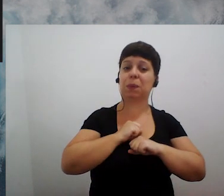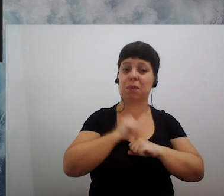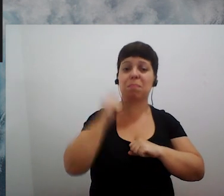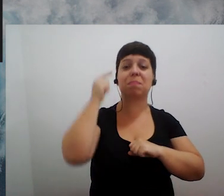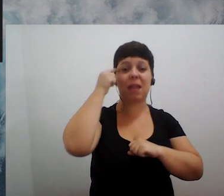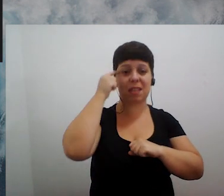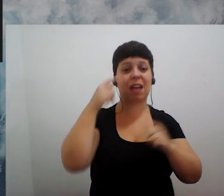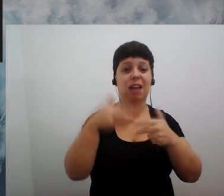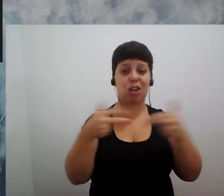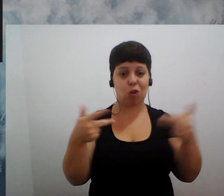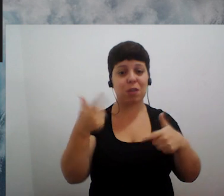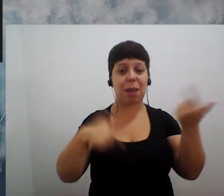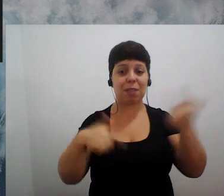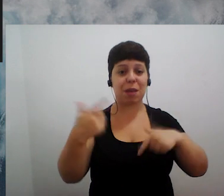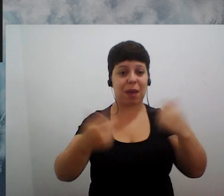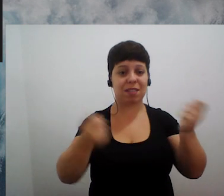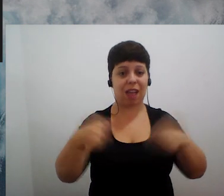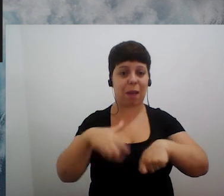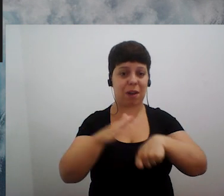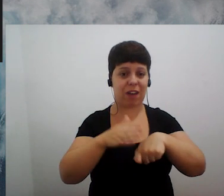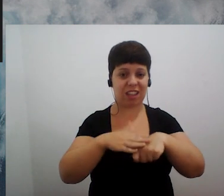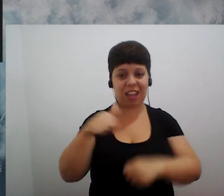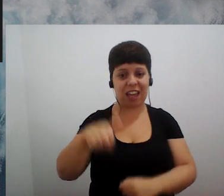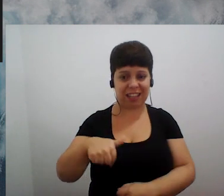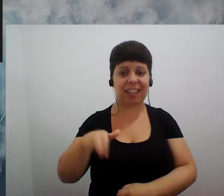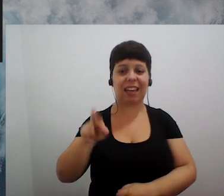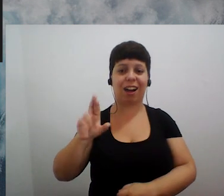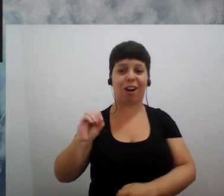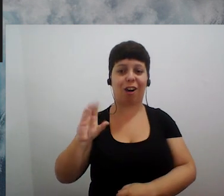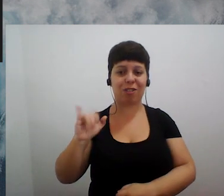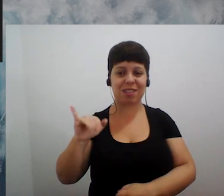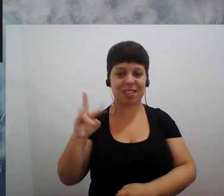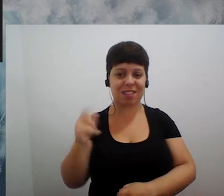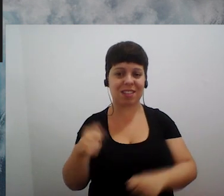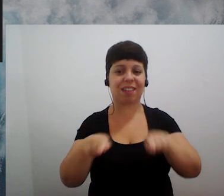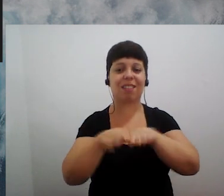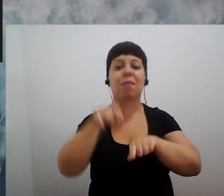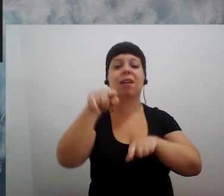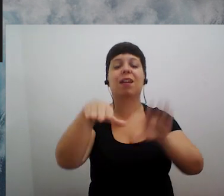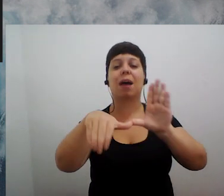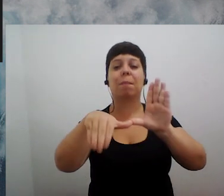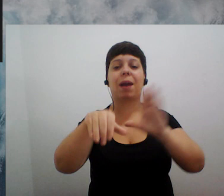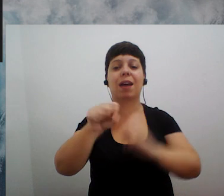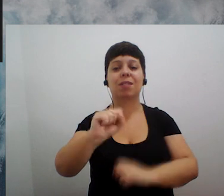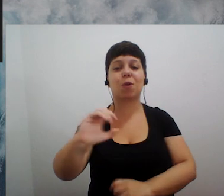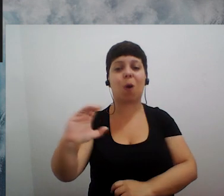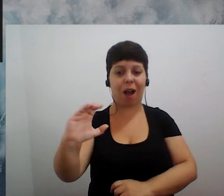Isso me inspira também a pensar nas coisas que eu posso fazer aqui dentro da Rocinha e também na Praia de São Conrado